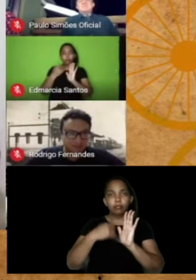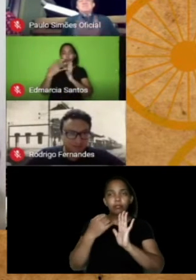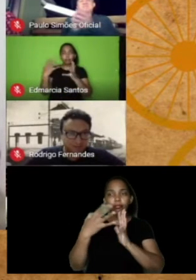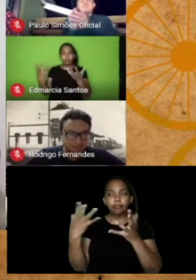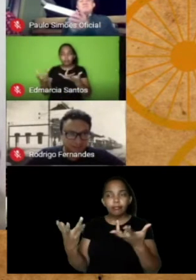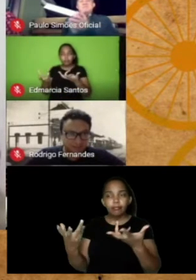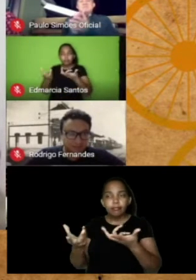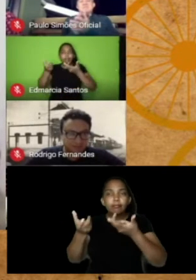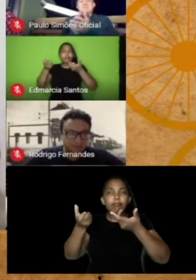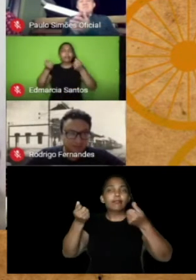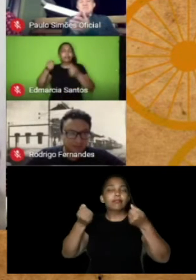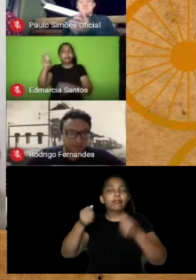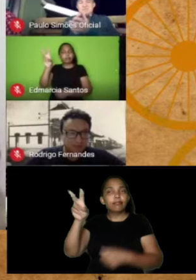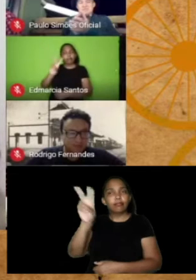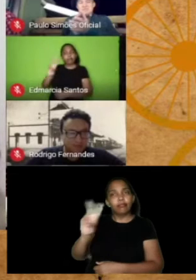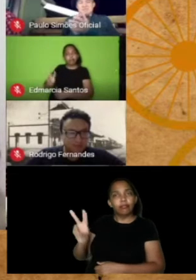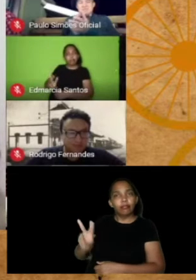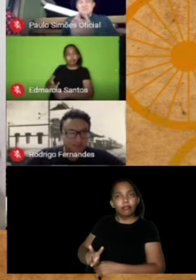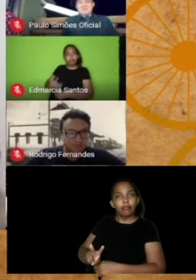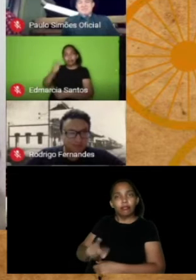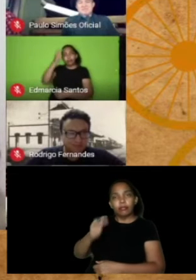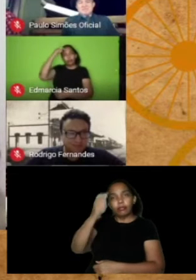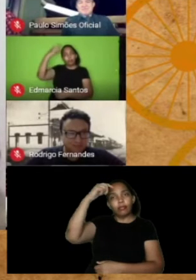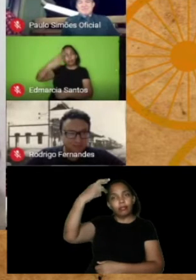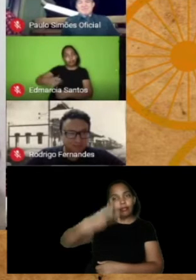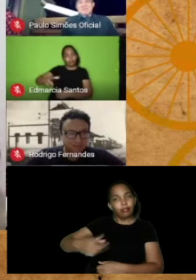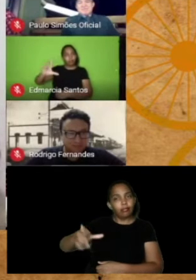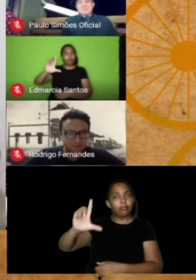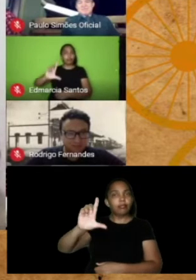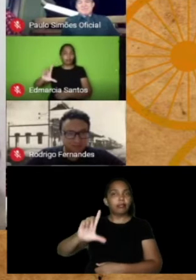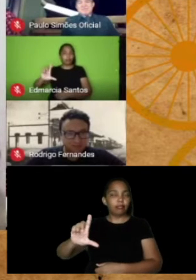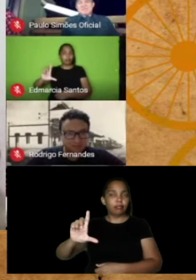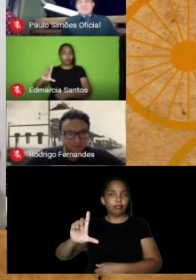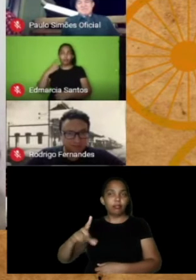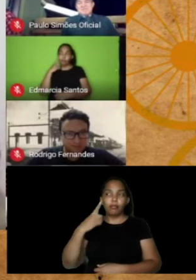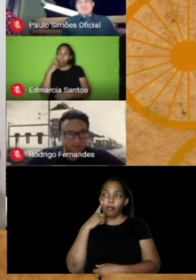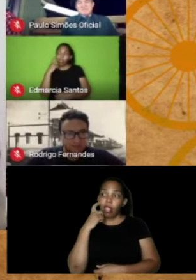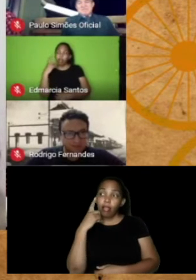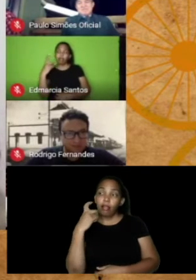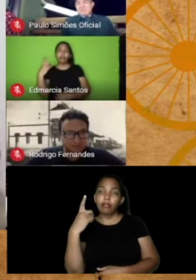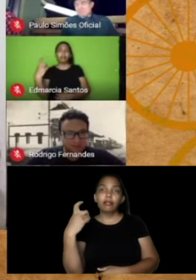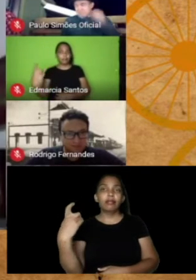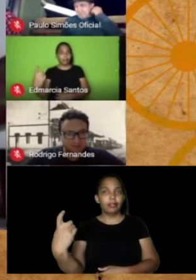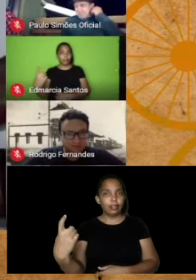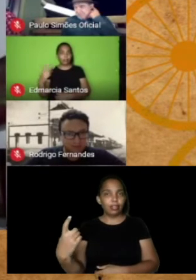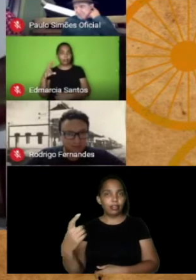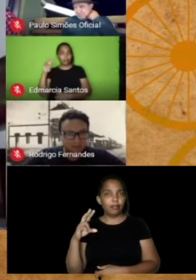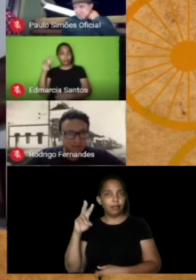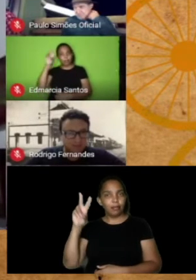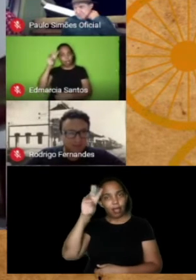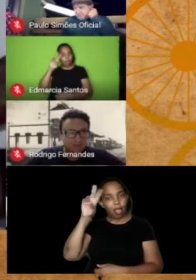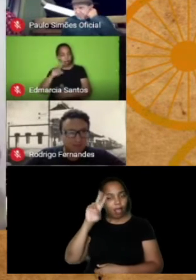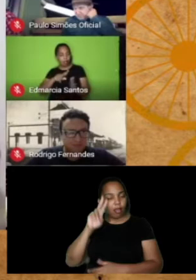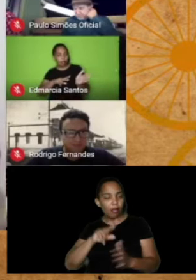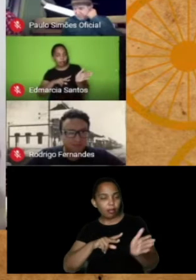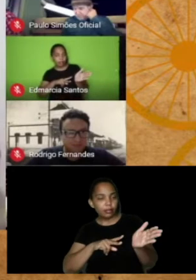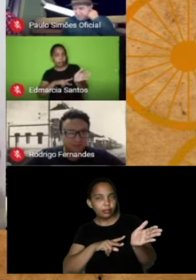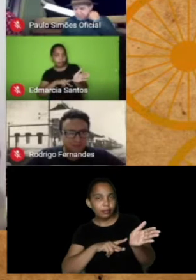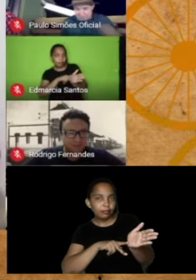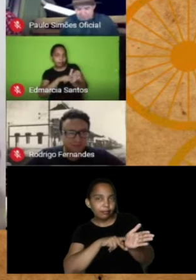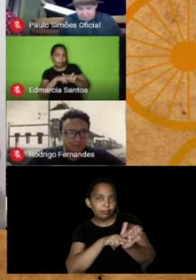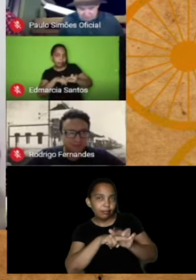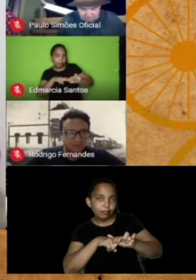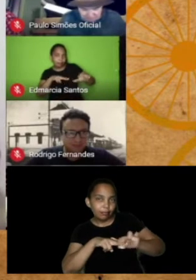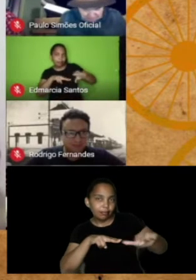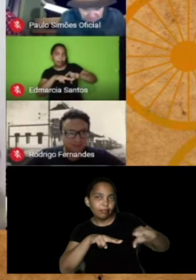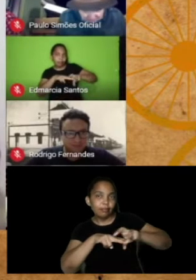memória histórica da cidade de Três Lagoas. Interessado pela história da ferrovia, desenvolve pesquisas sobre a noroeste do Brasil em